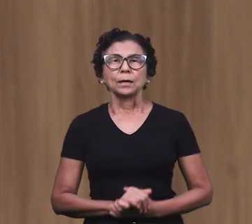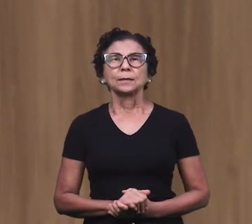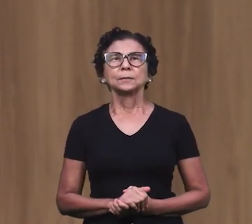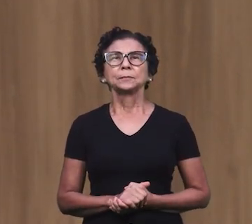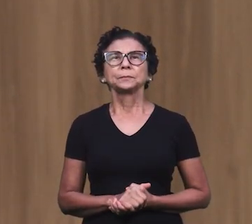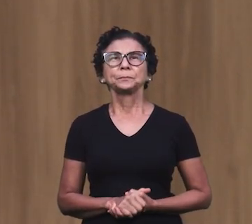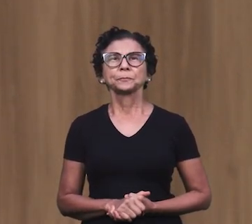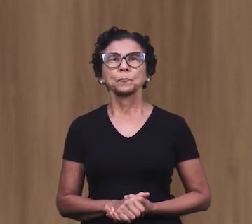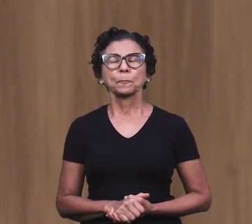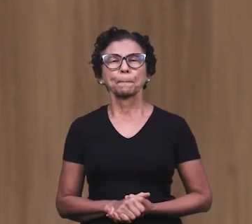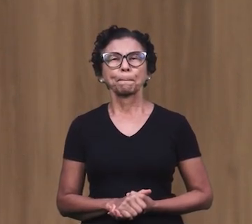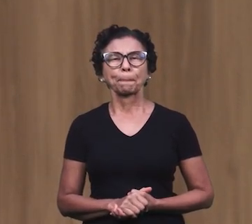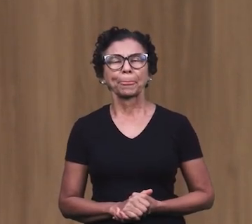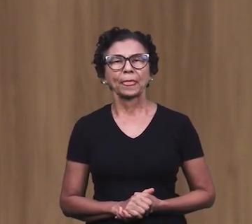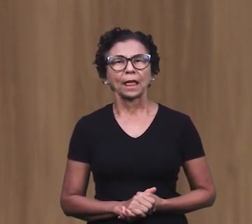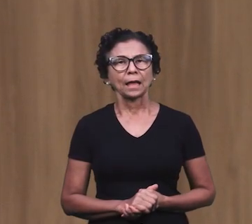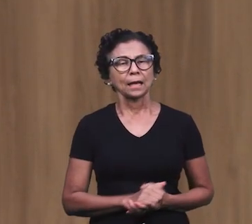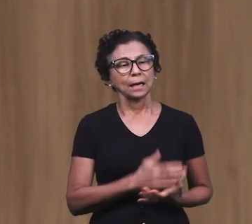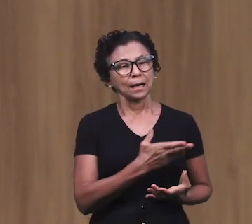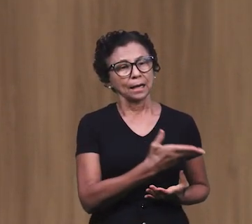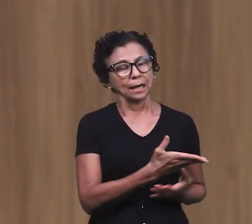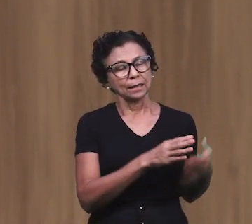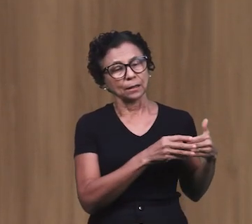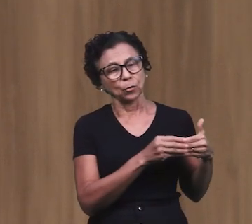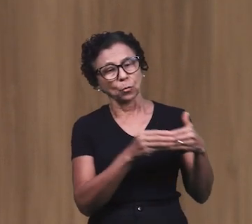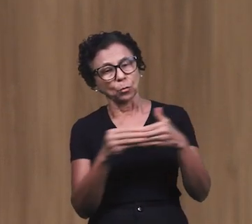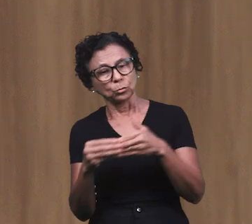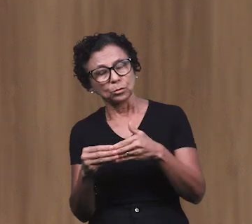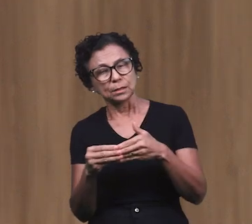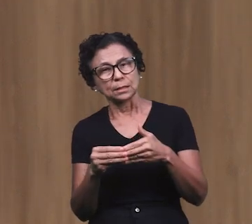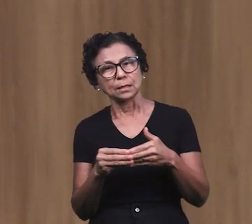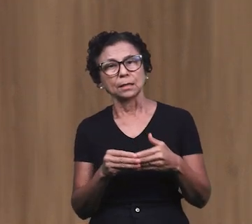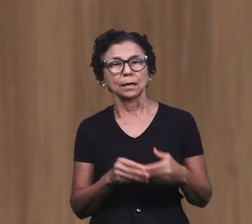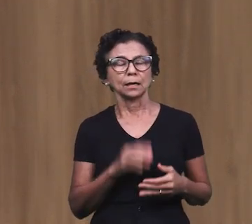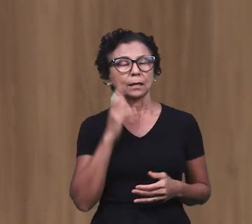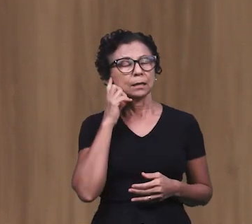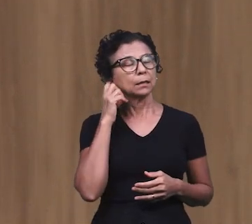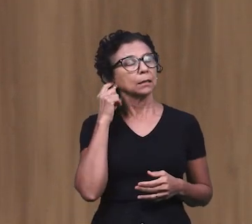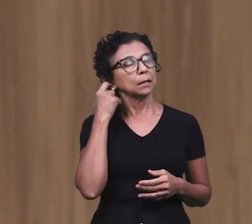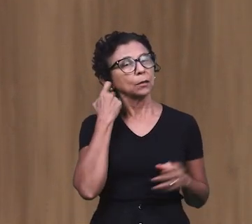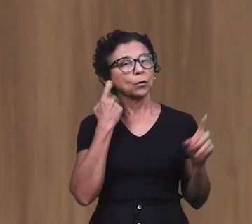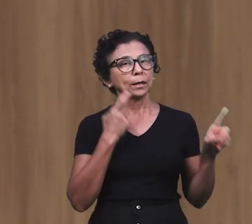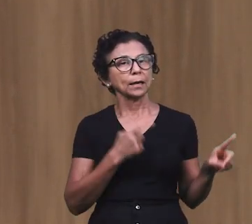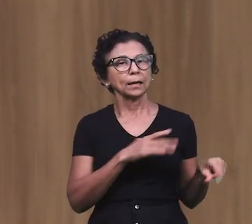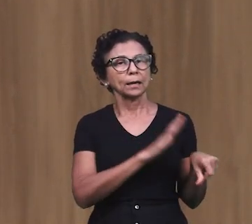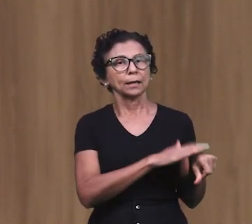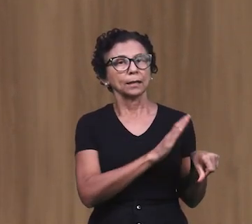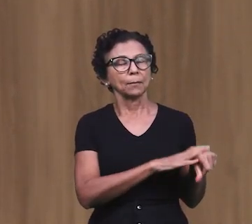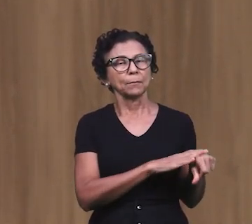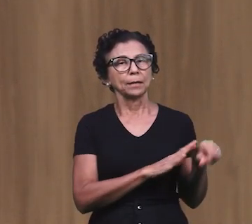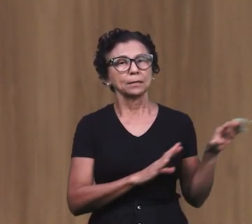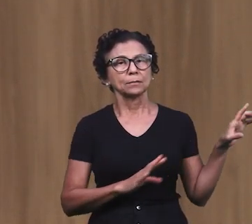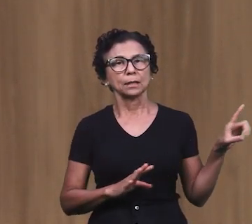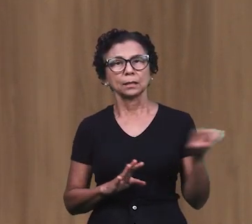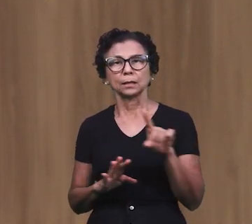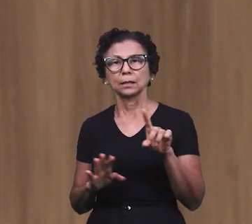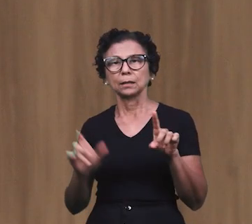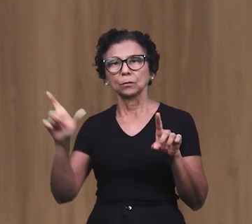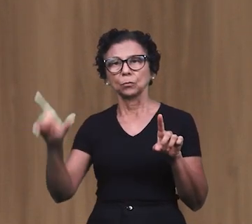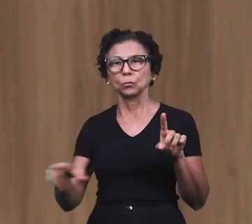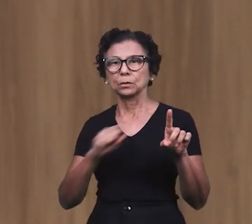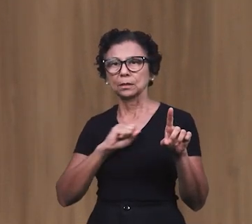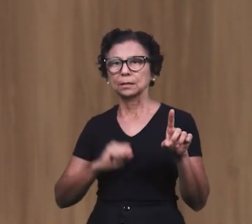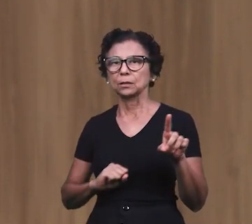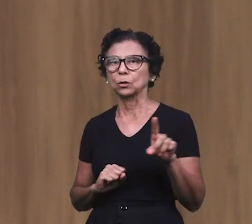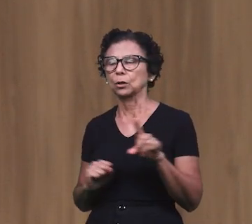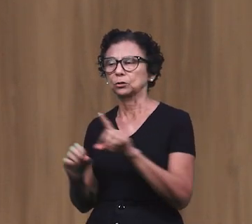E aqui agora, quando é na casa, a pessoa que tinha que procurar o sacerdote. Ele que tinha que procurar o sacerdote. E